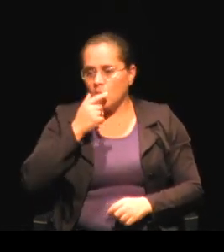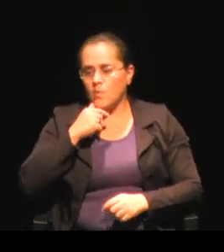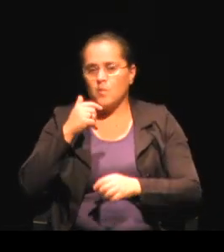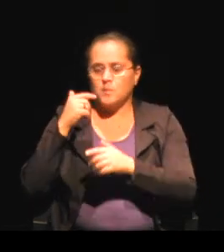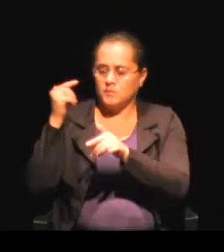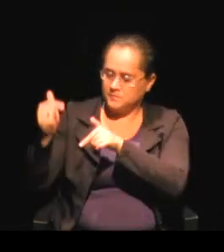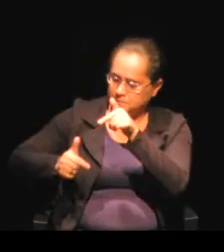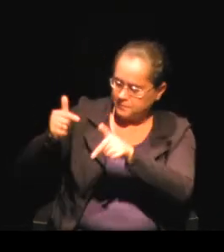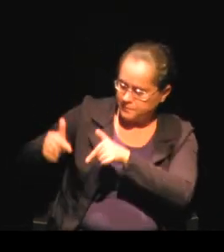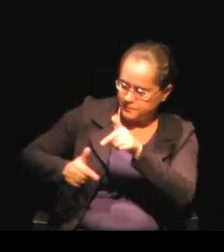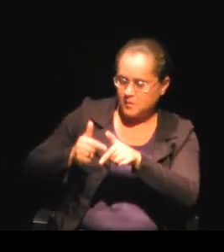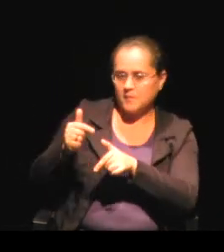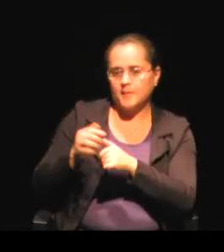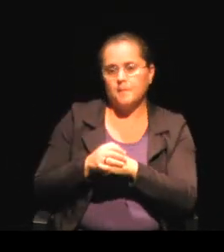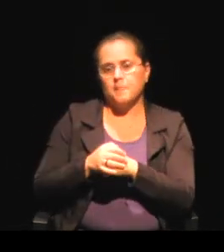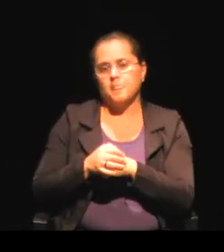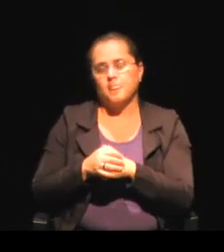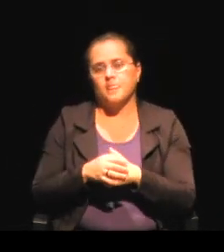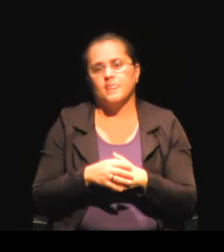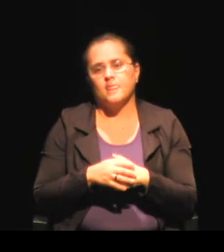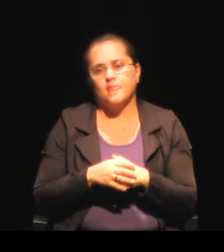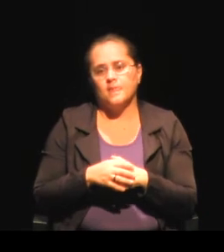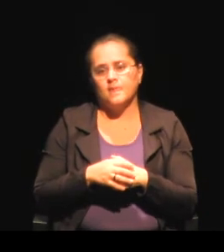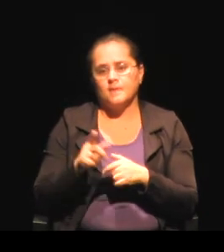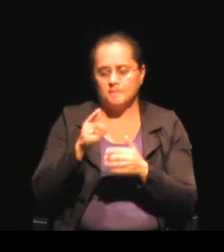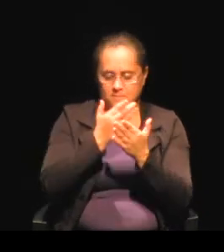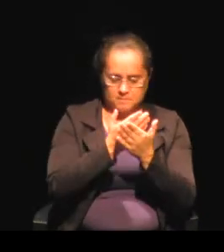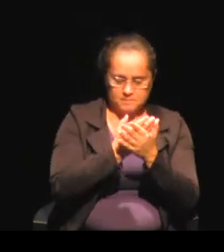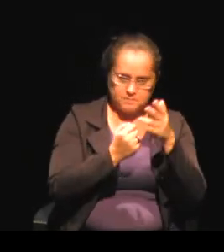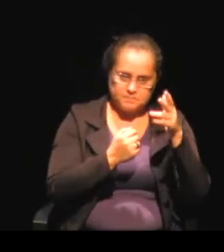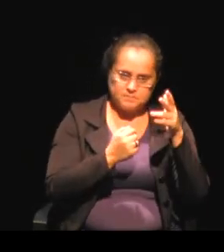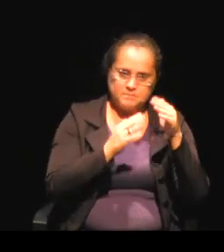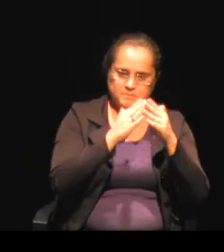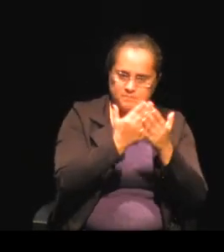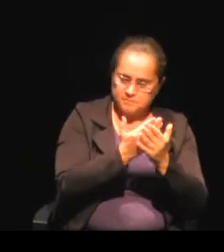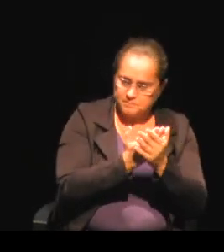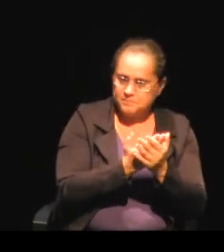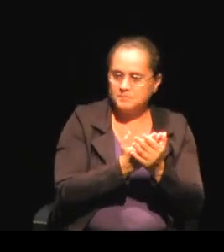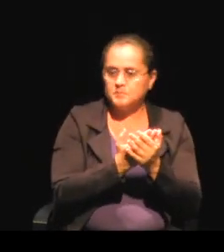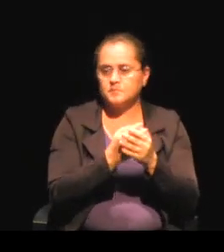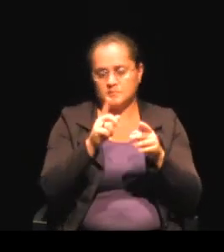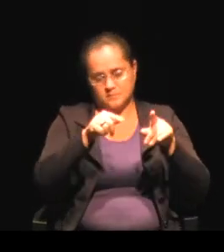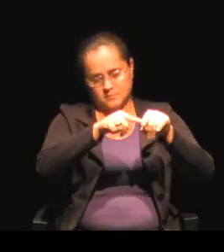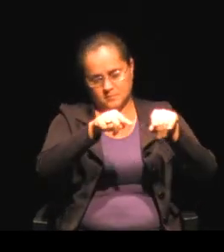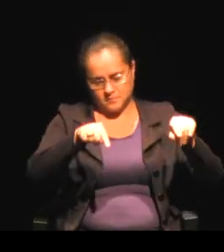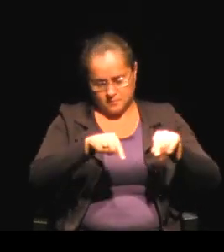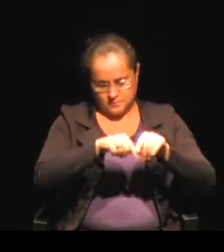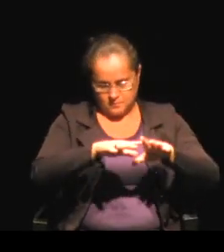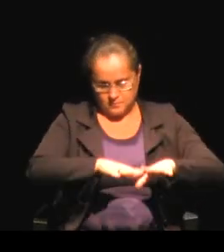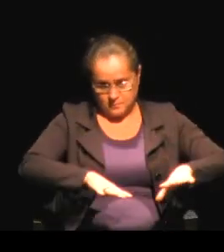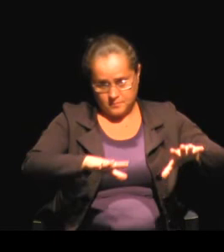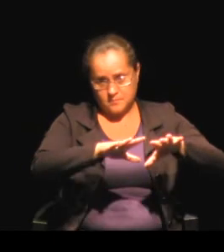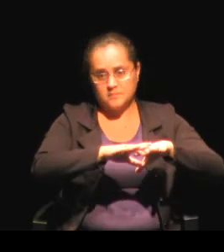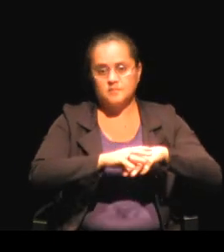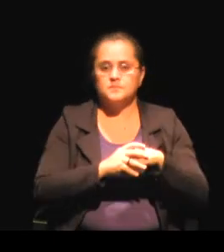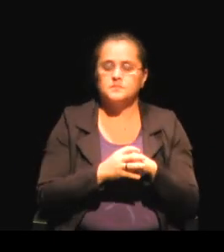acolheu esse argumento e já desapropriou esses edifícios aí. Houve um questionamento, está lá, quer dizer, a situação